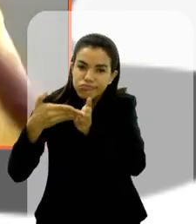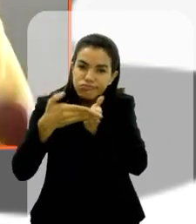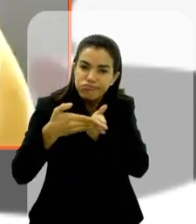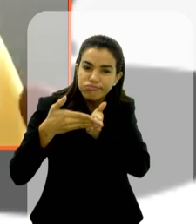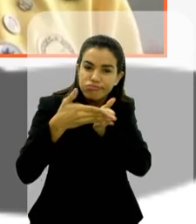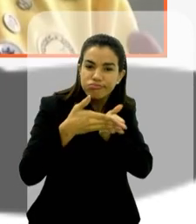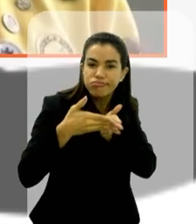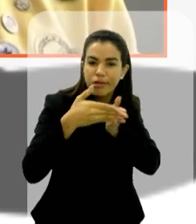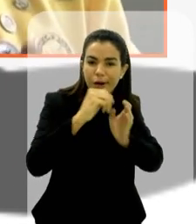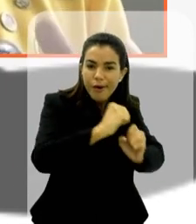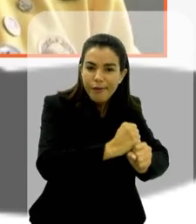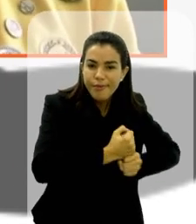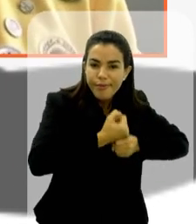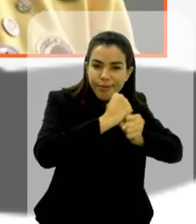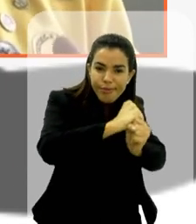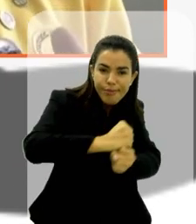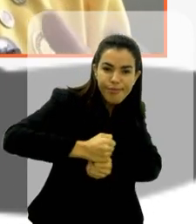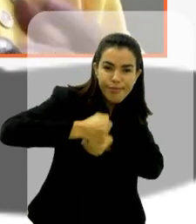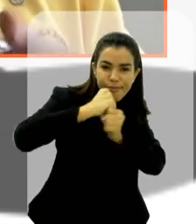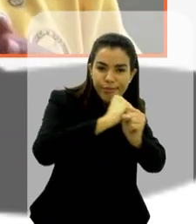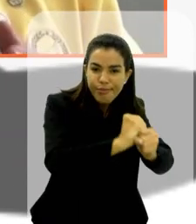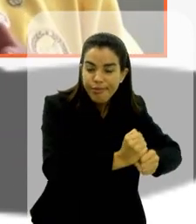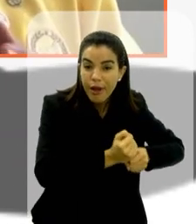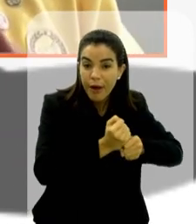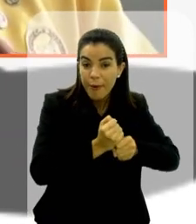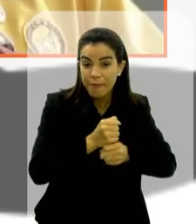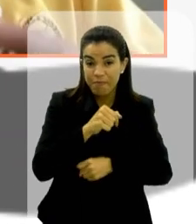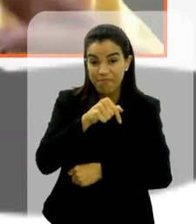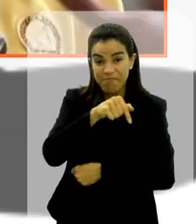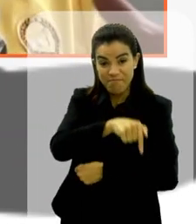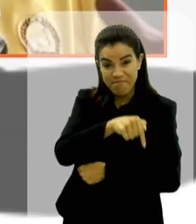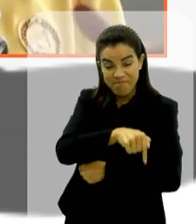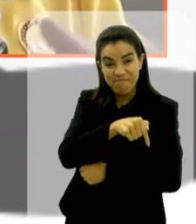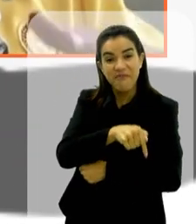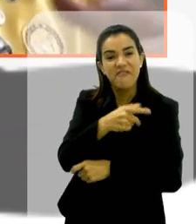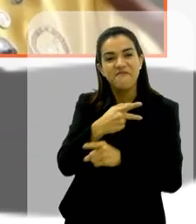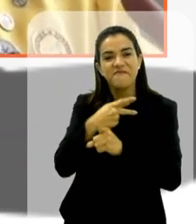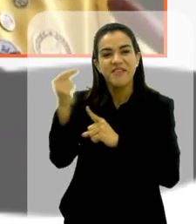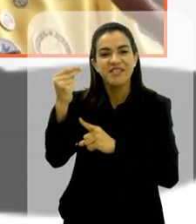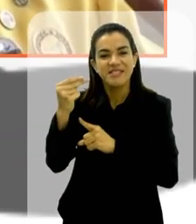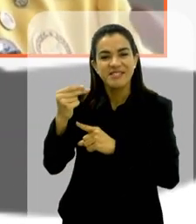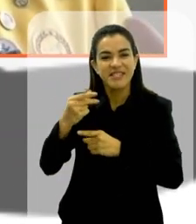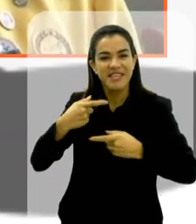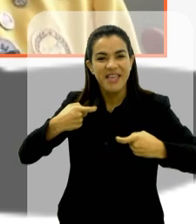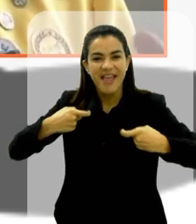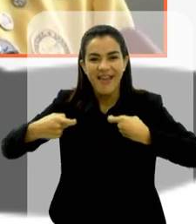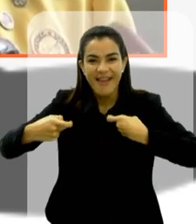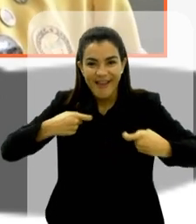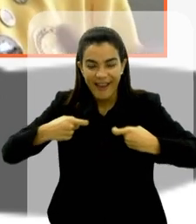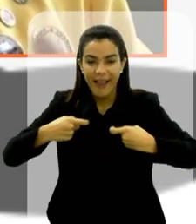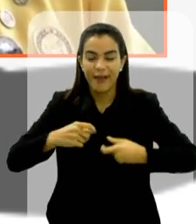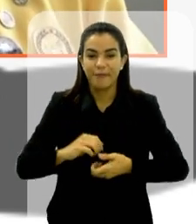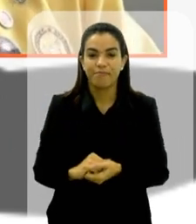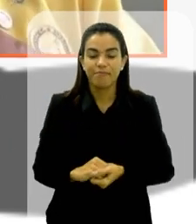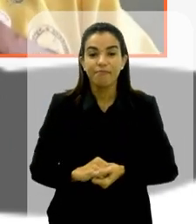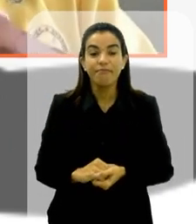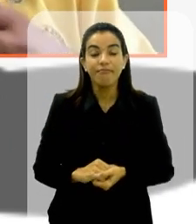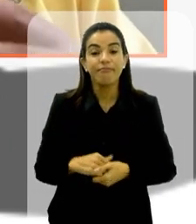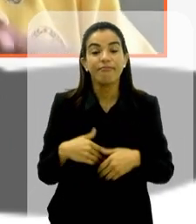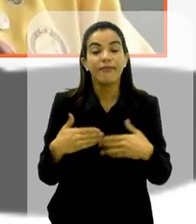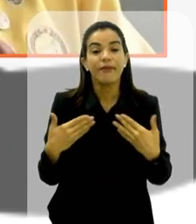E aí, então, o que, que acontece? Maracajá Guaçu vencia as batalhas, estava tranquilo lá e tal. Mas